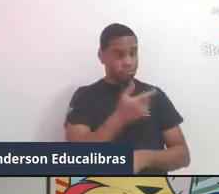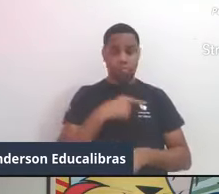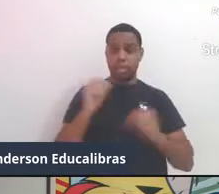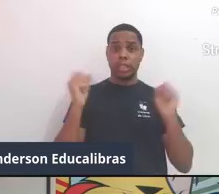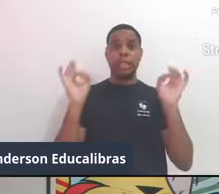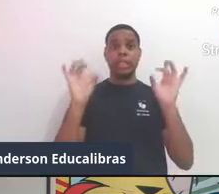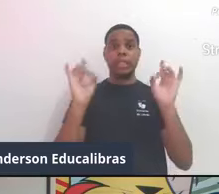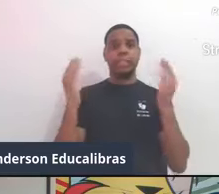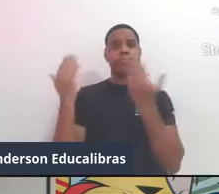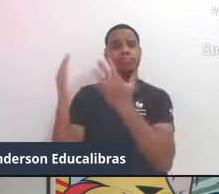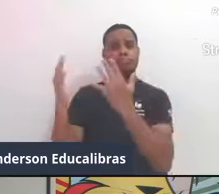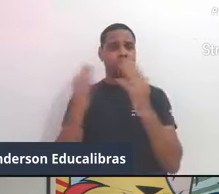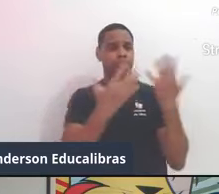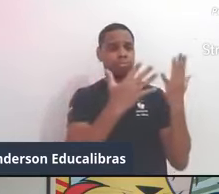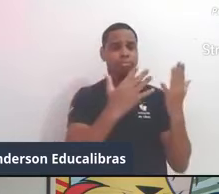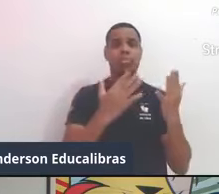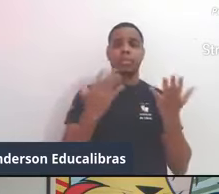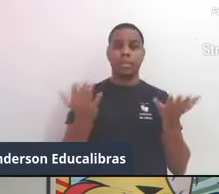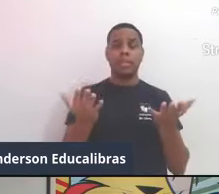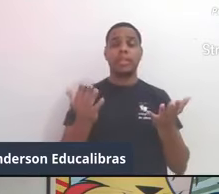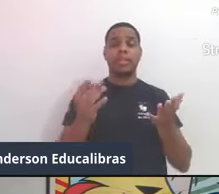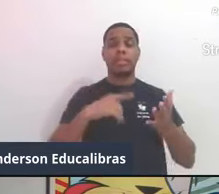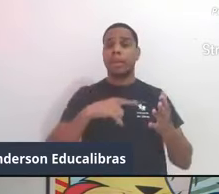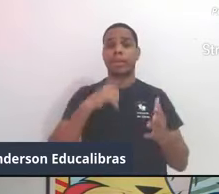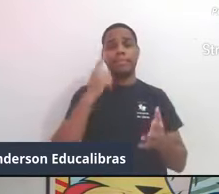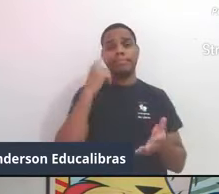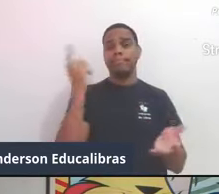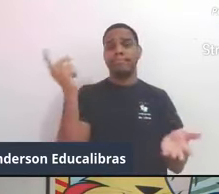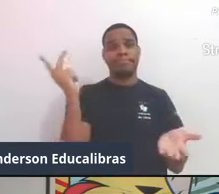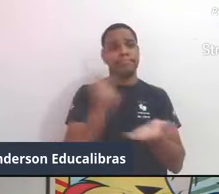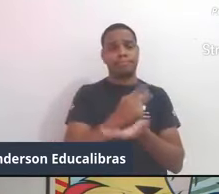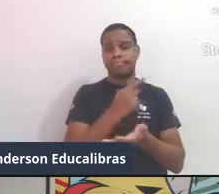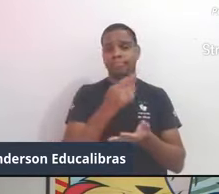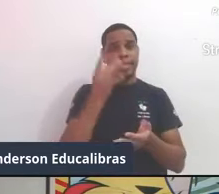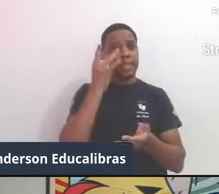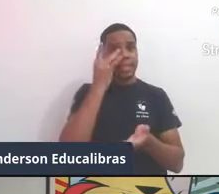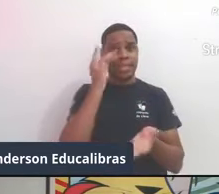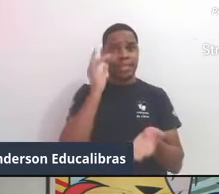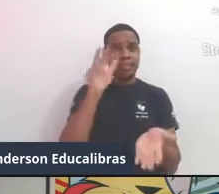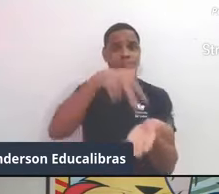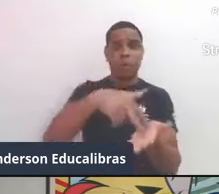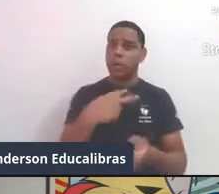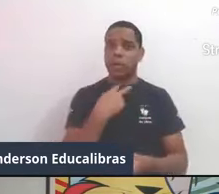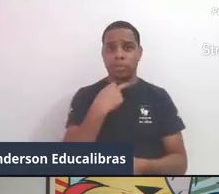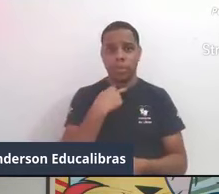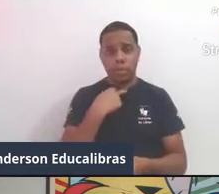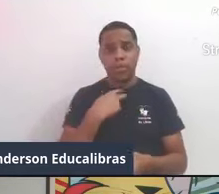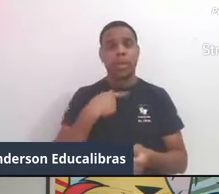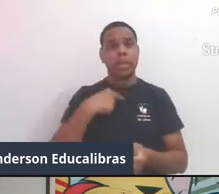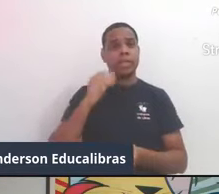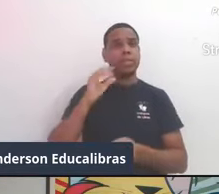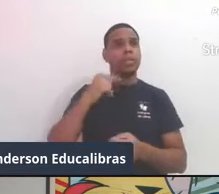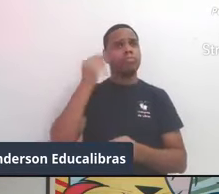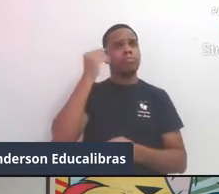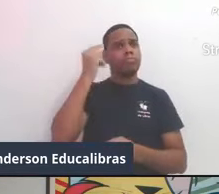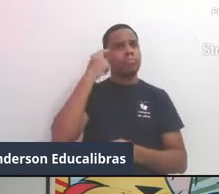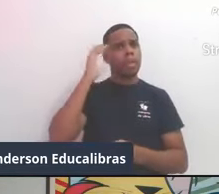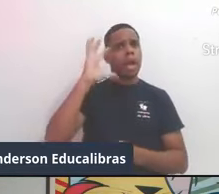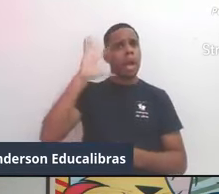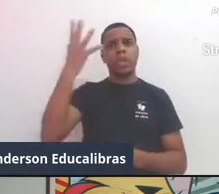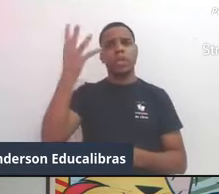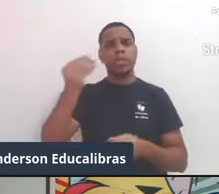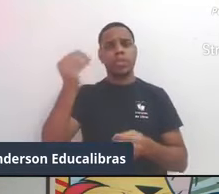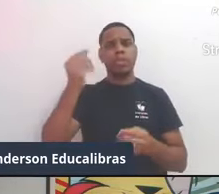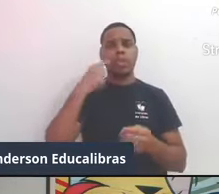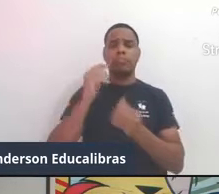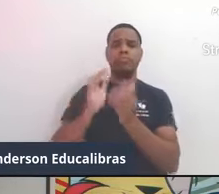festa. Como não pôde acontecer de forma presencial, nós resolvemos fazer essas homenagens. E,